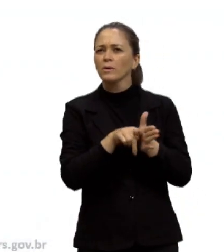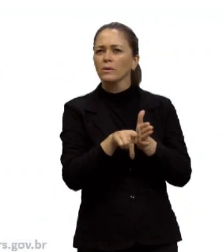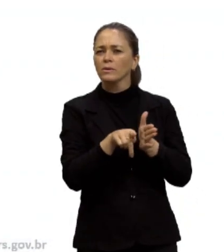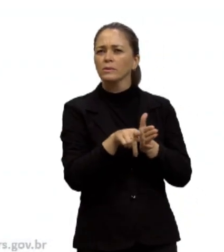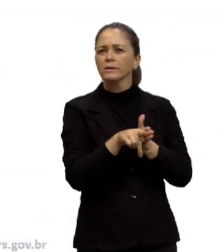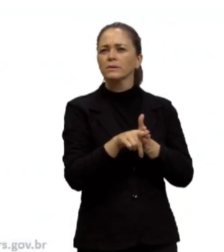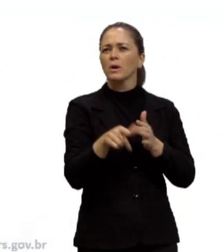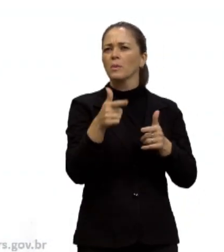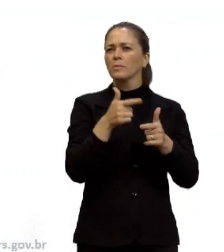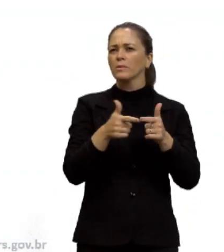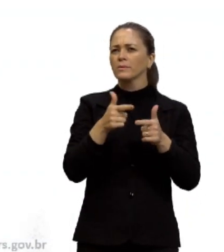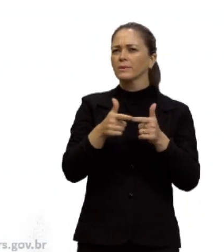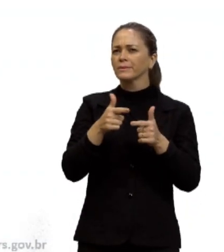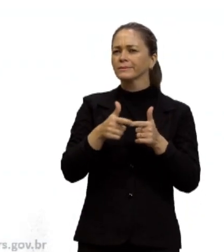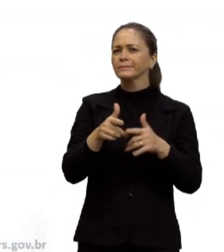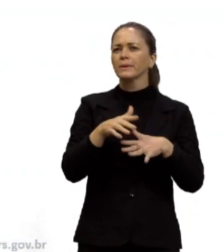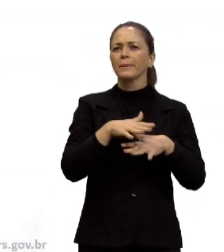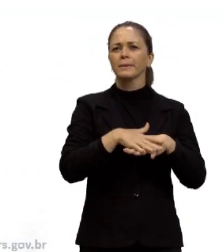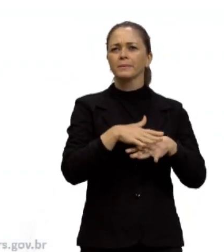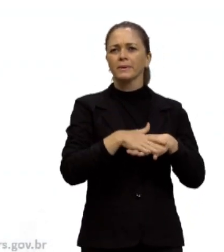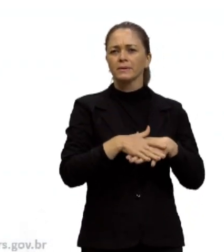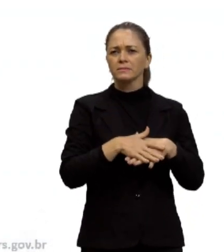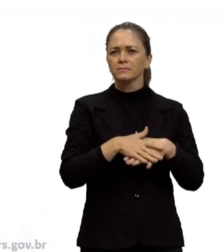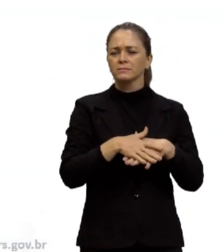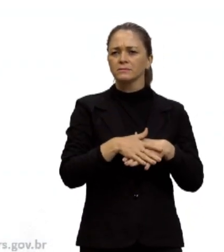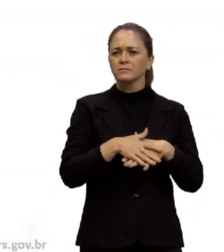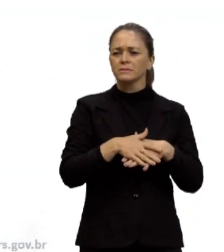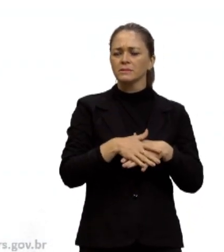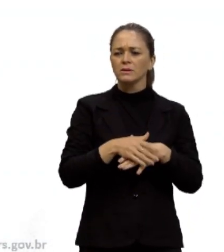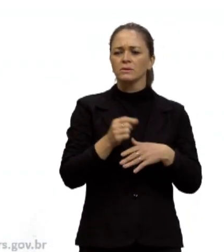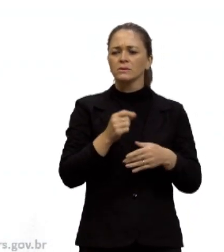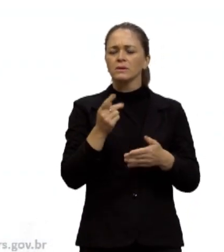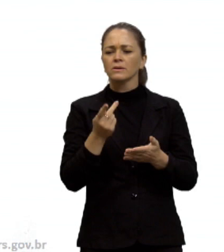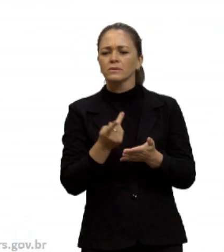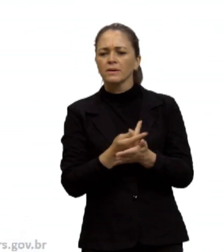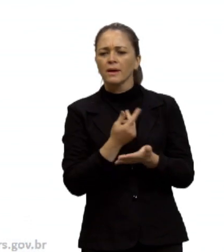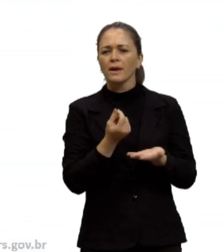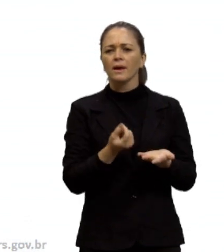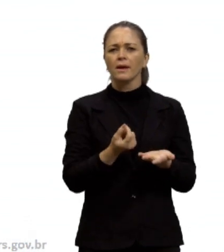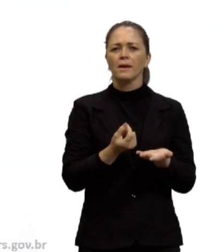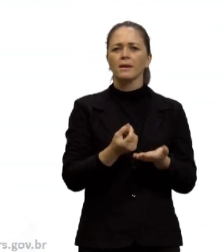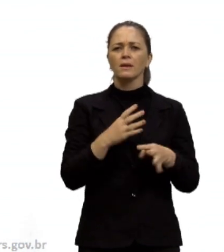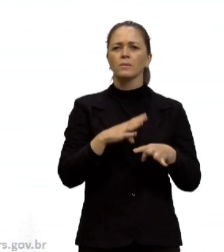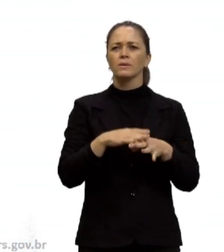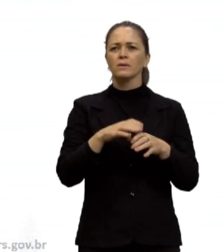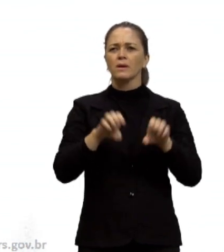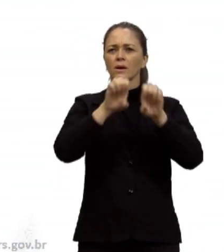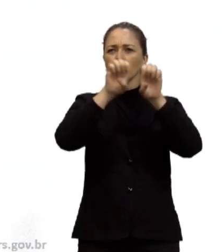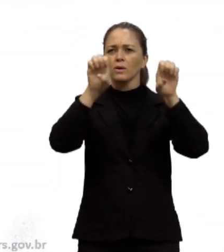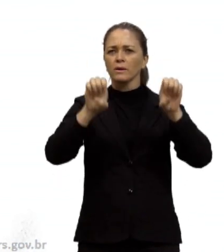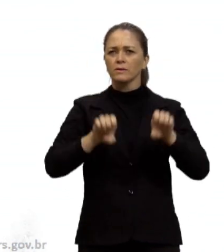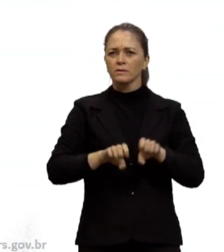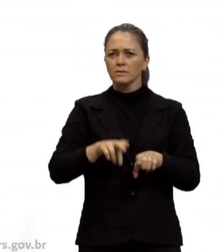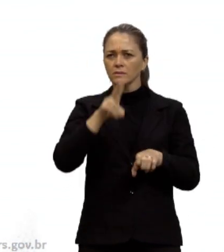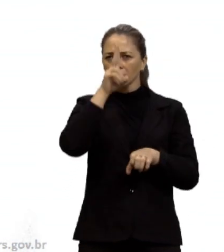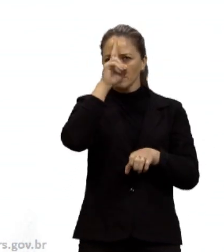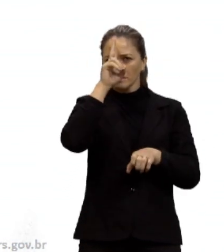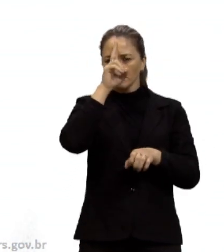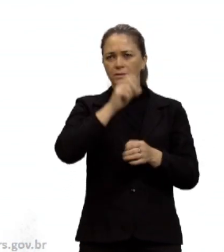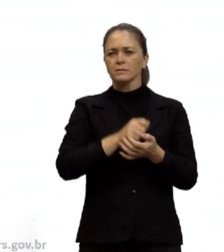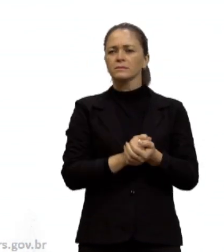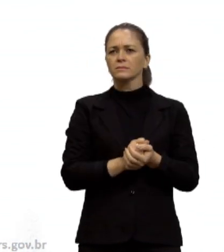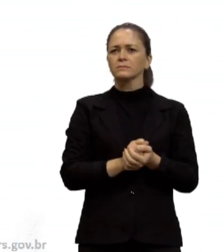os problemas envolvendo matemática, as situações, problemas em que as equações do segundo grau estavam